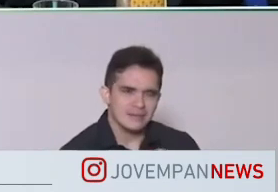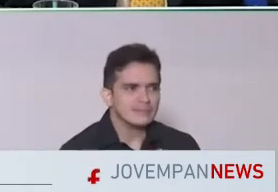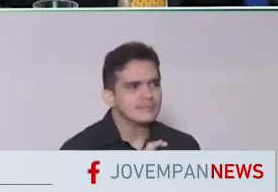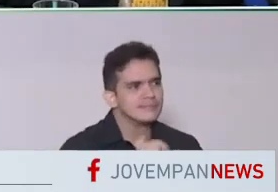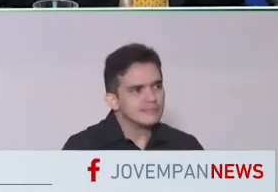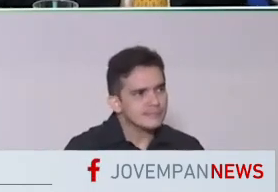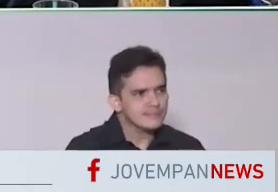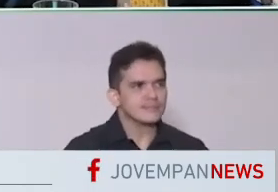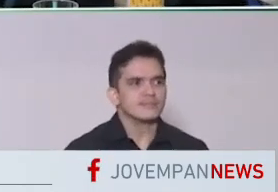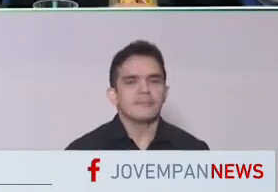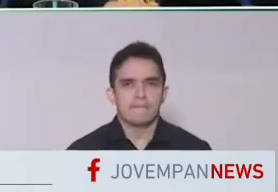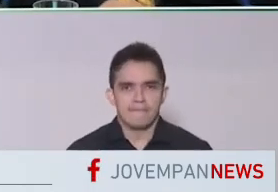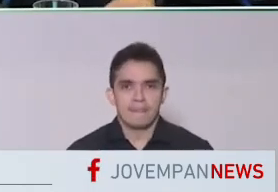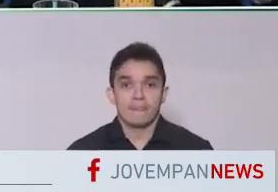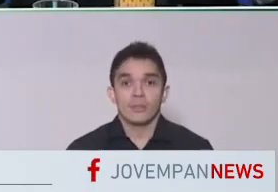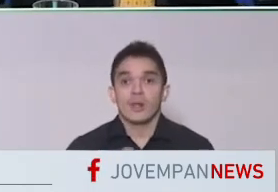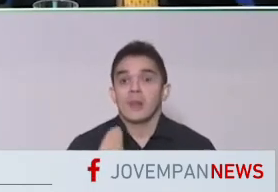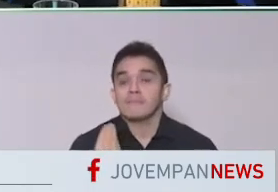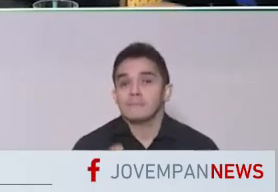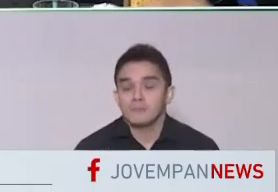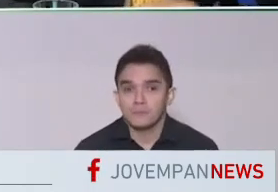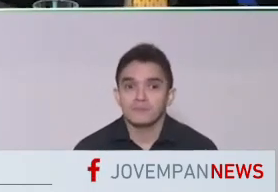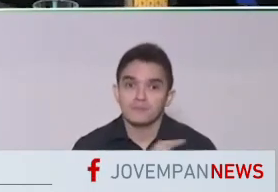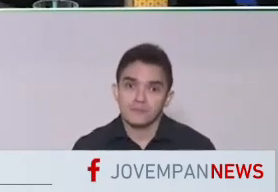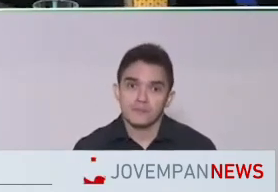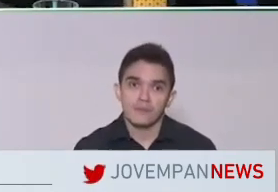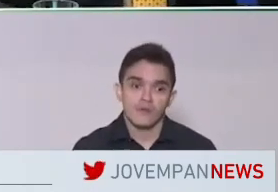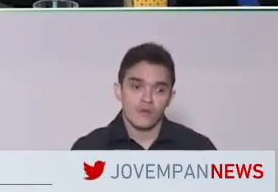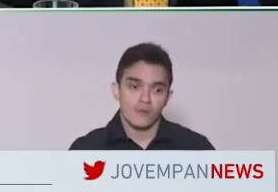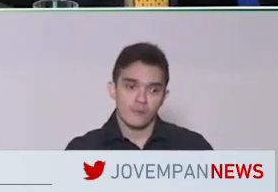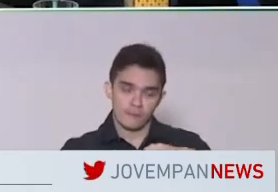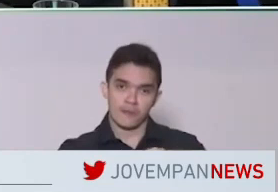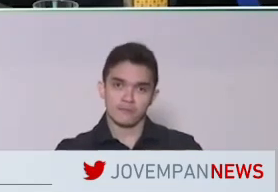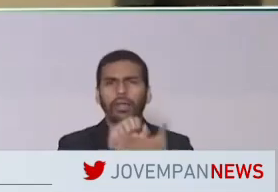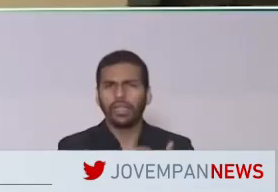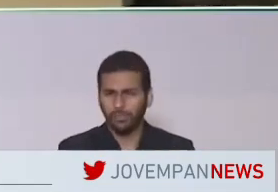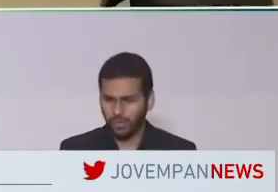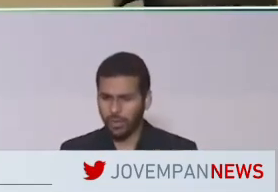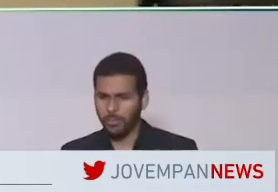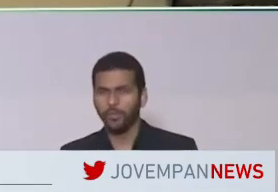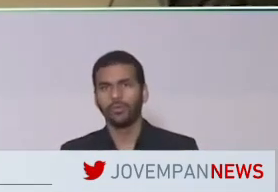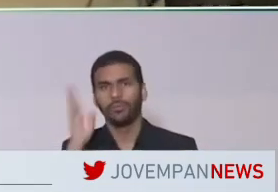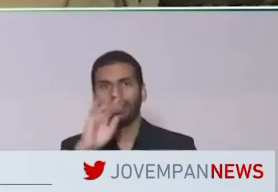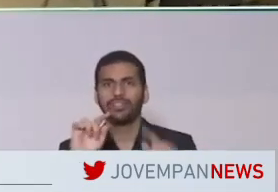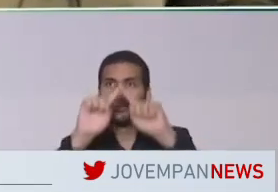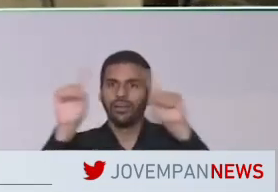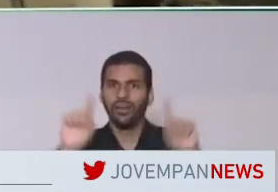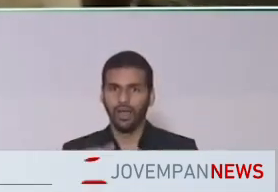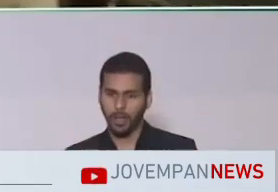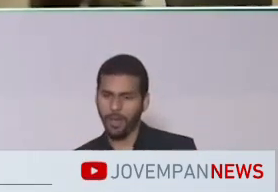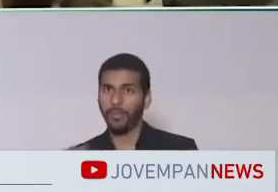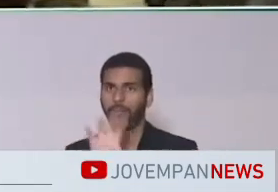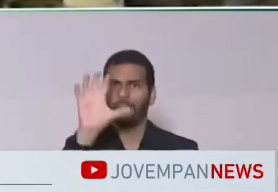a fazer parte do contexto social e econômico do país né no país havia